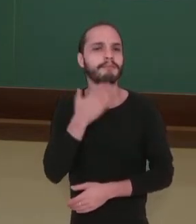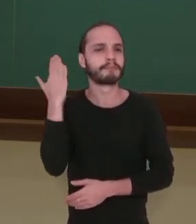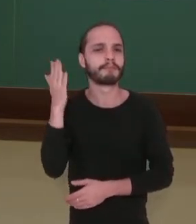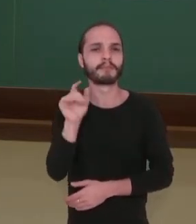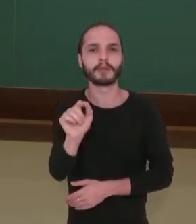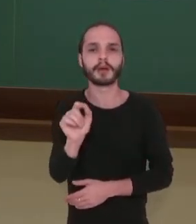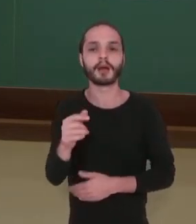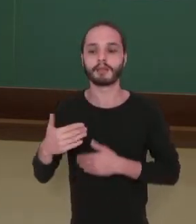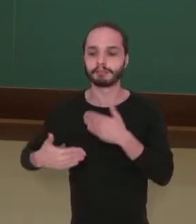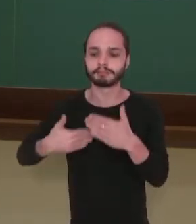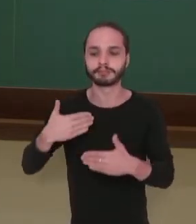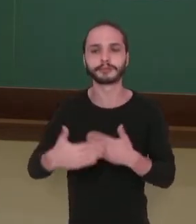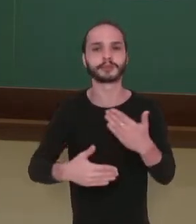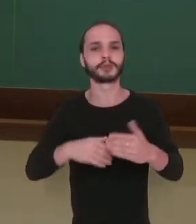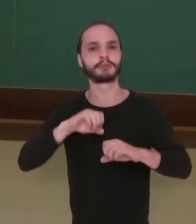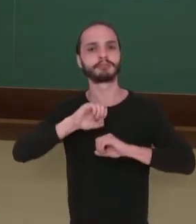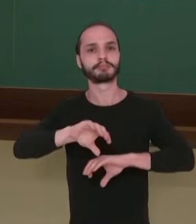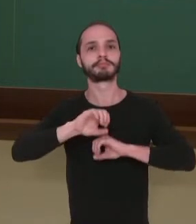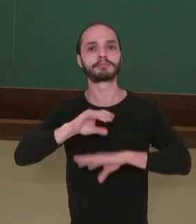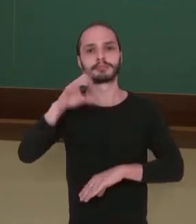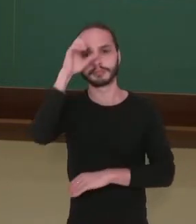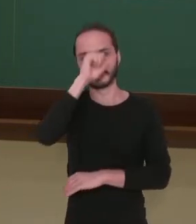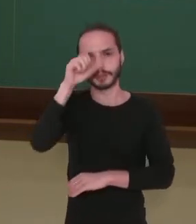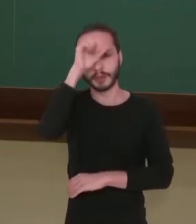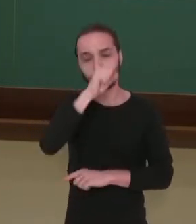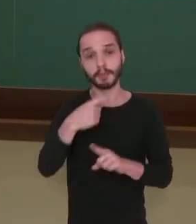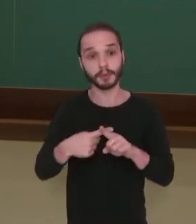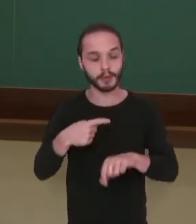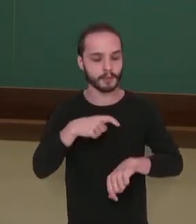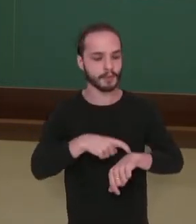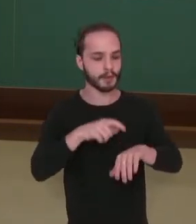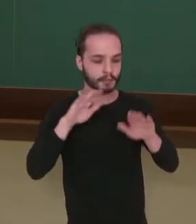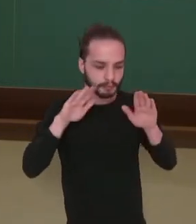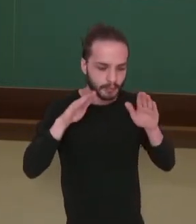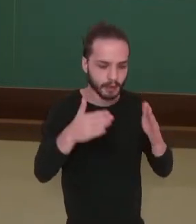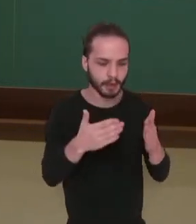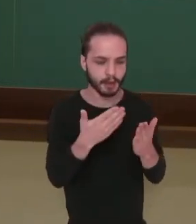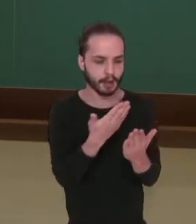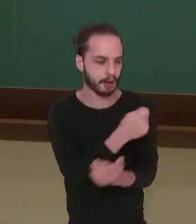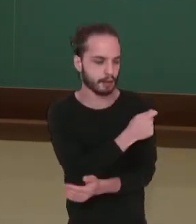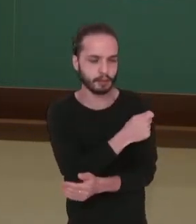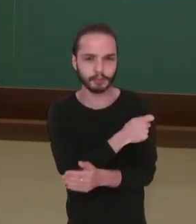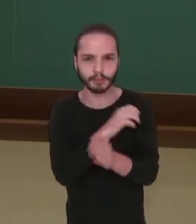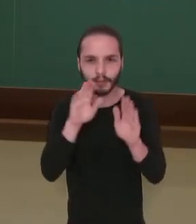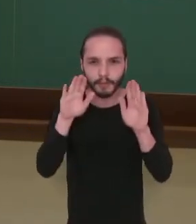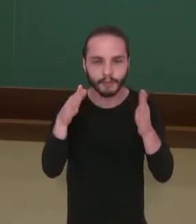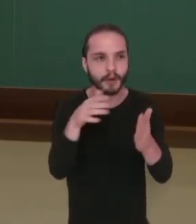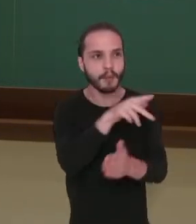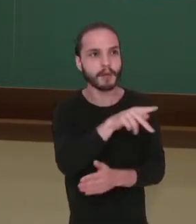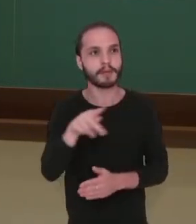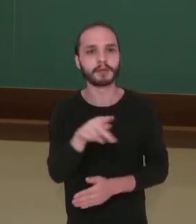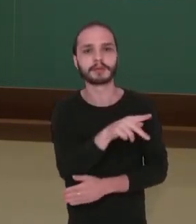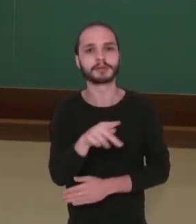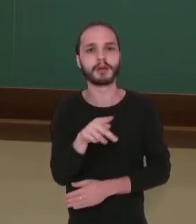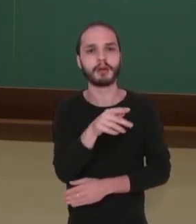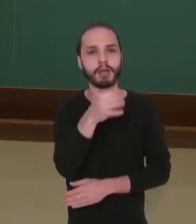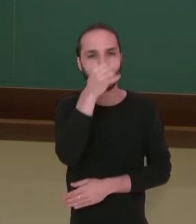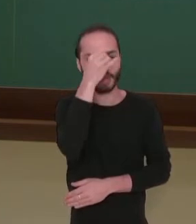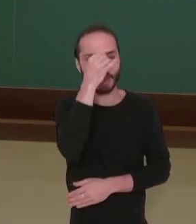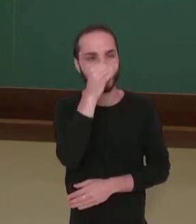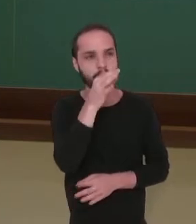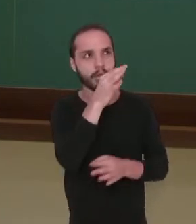o processo de ensino-aprendizado, porque naquele momento o aluno ele está compenetrado no professor, ele não está distraído. O professor